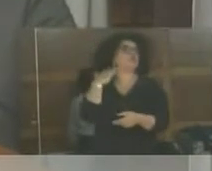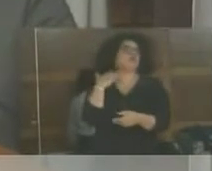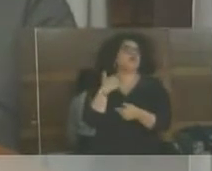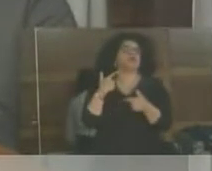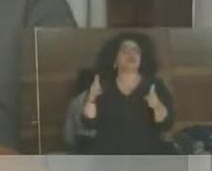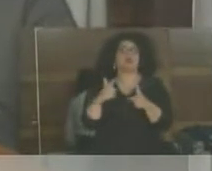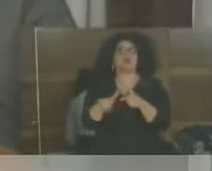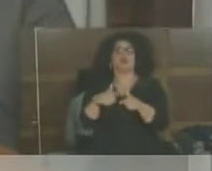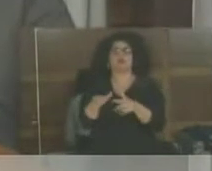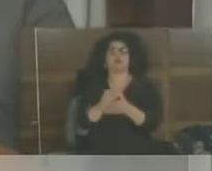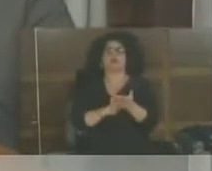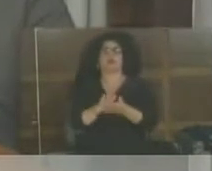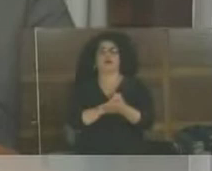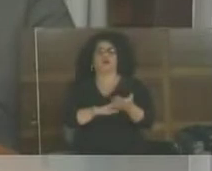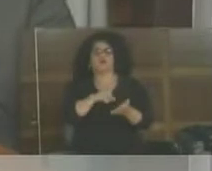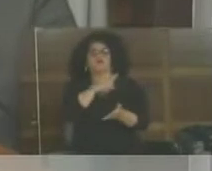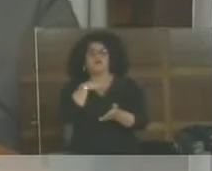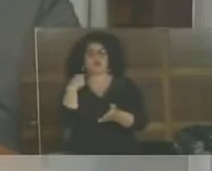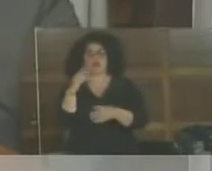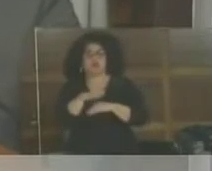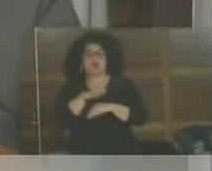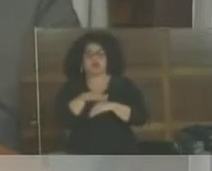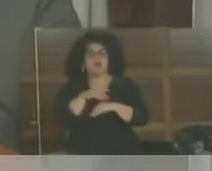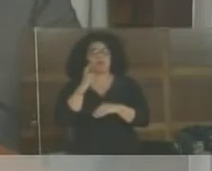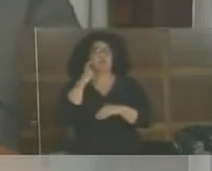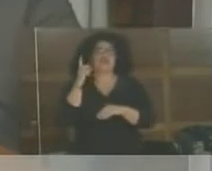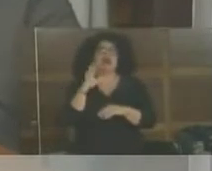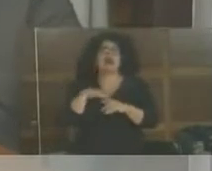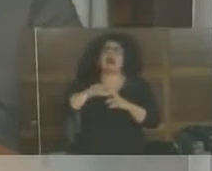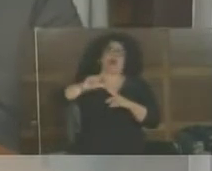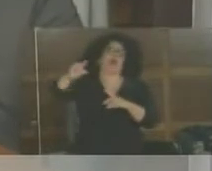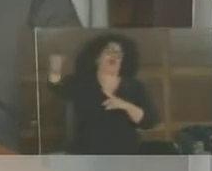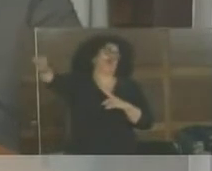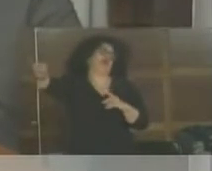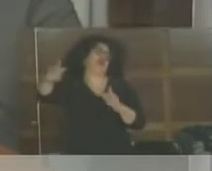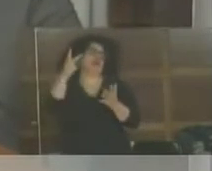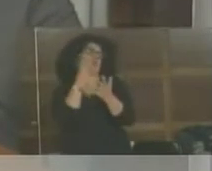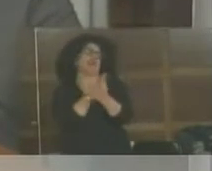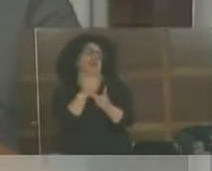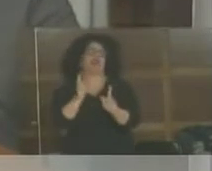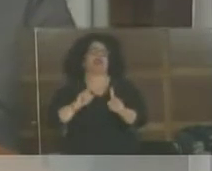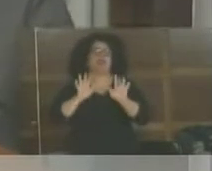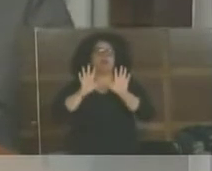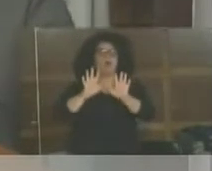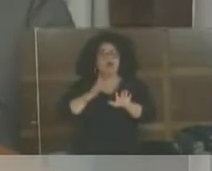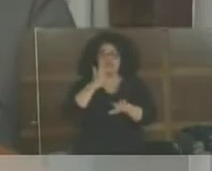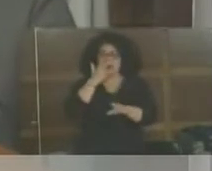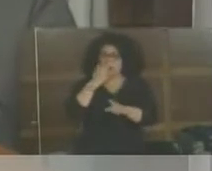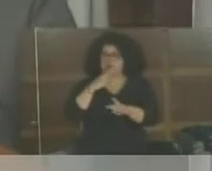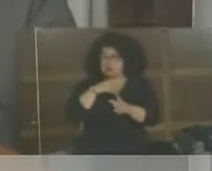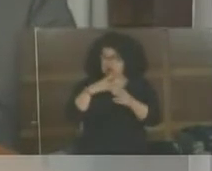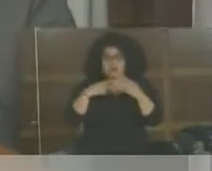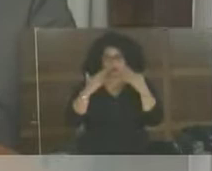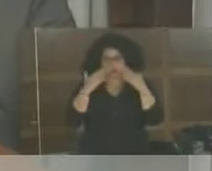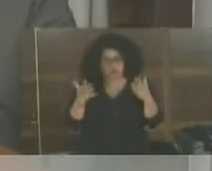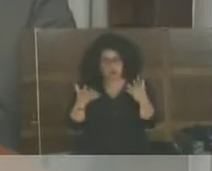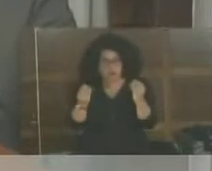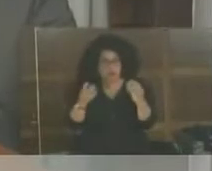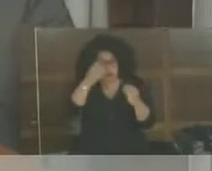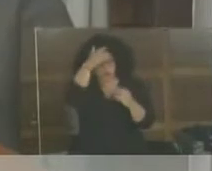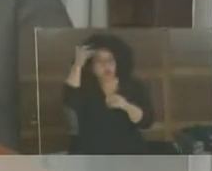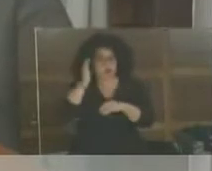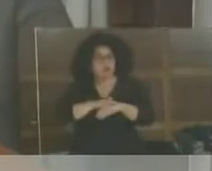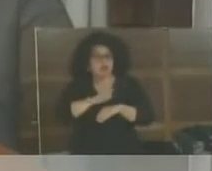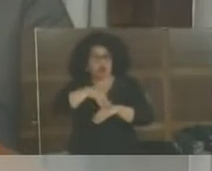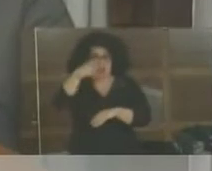suicídio acreditam que é algo que acontece lá longe, porém está muito mais próximo do que nós podemos imaginar. E em